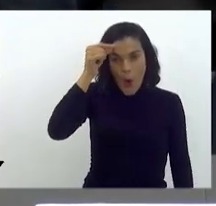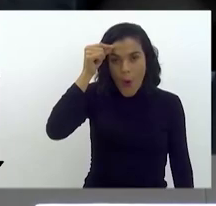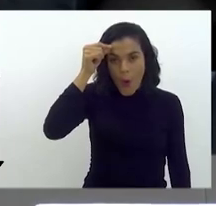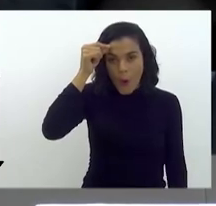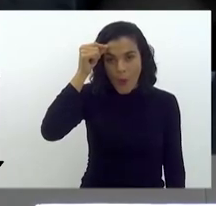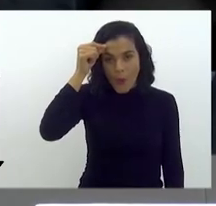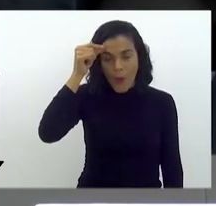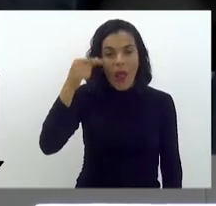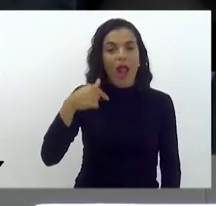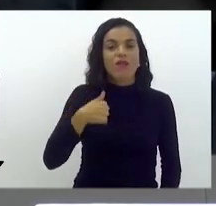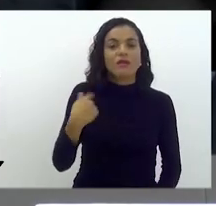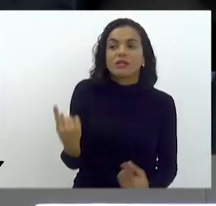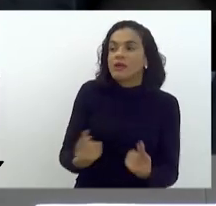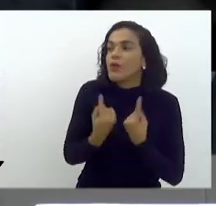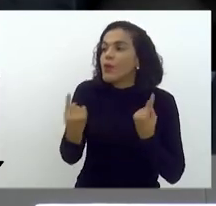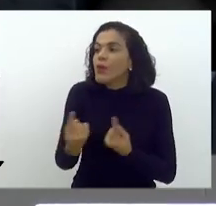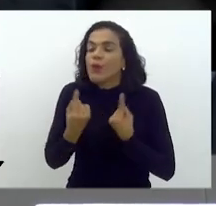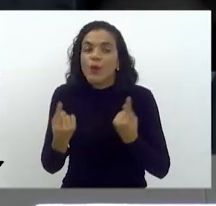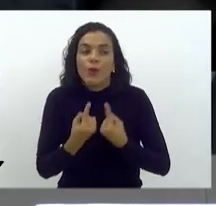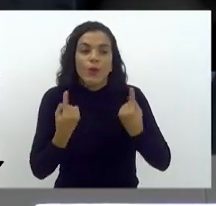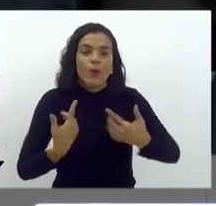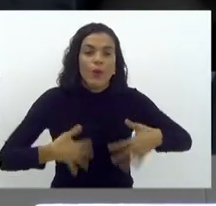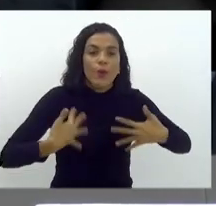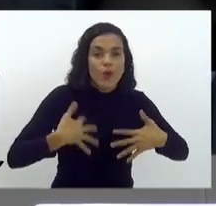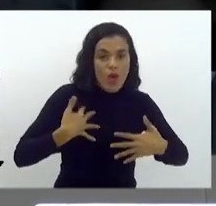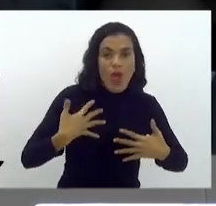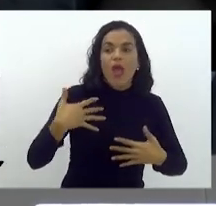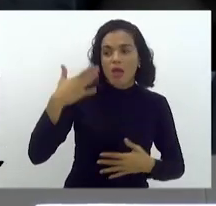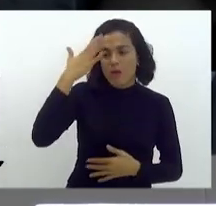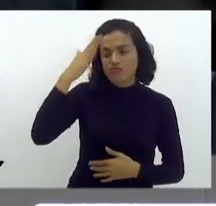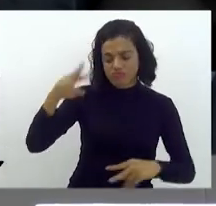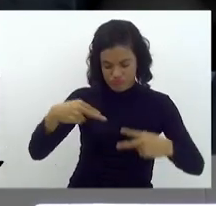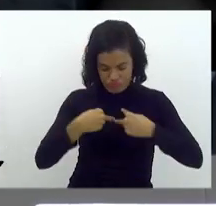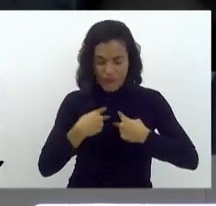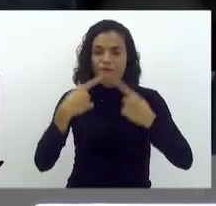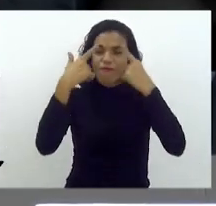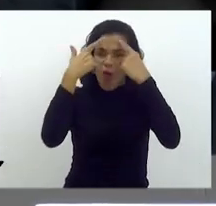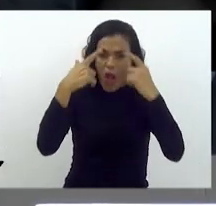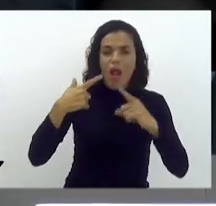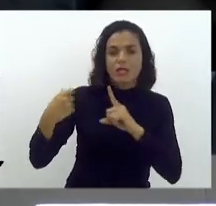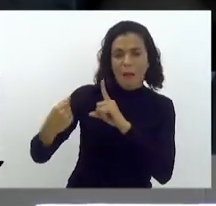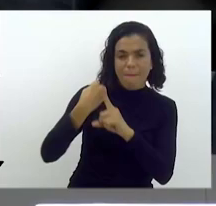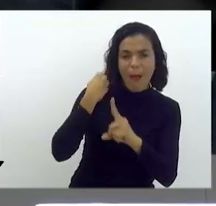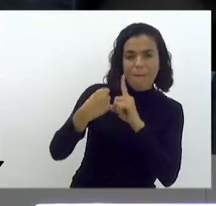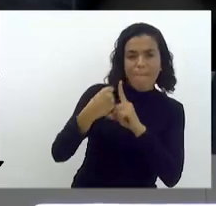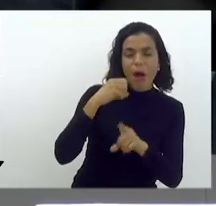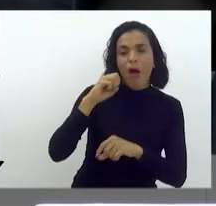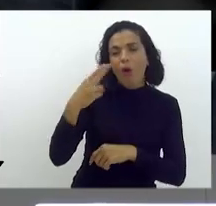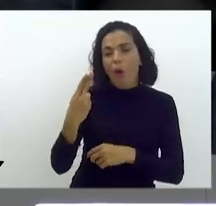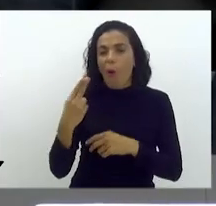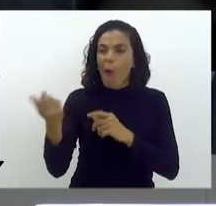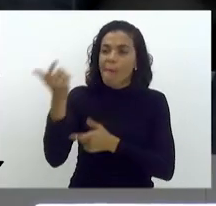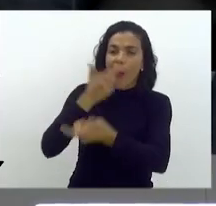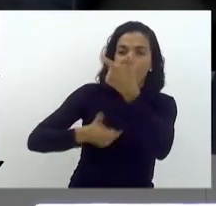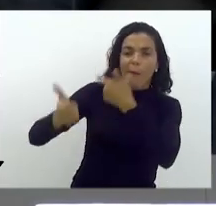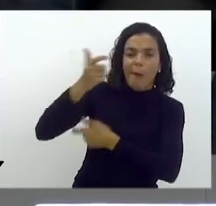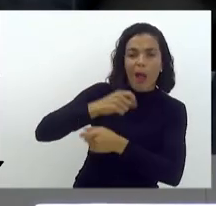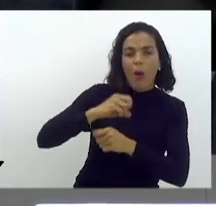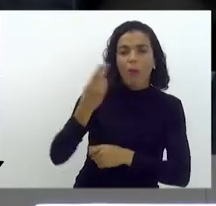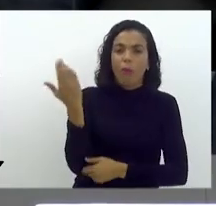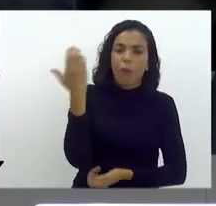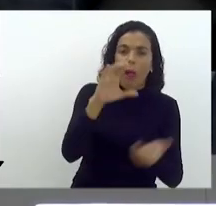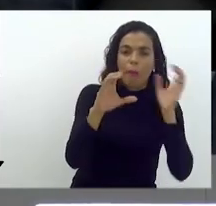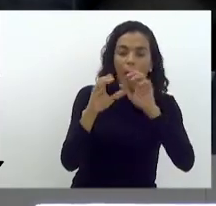vai se sentir desamparada ela vai se sentir embora eu tenha sofrência isso não não ficou sem uma resposta